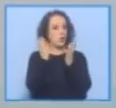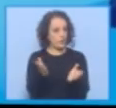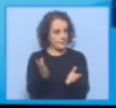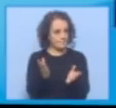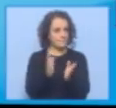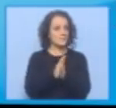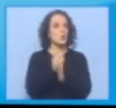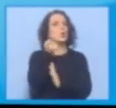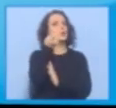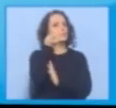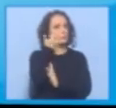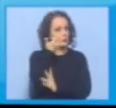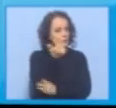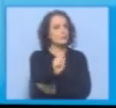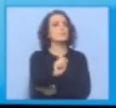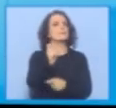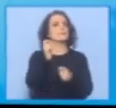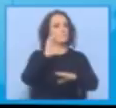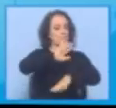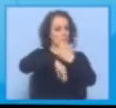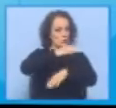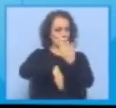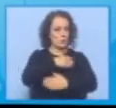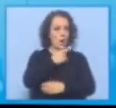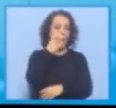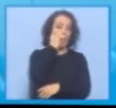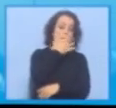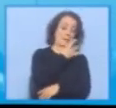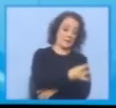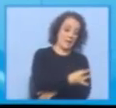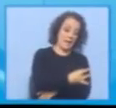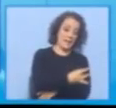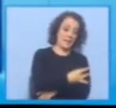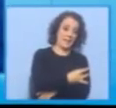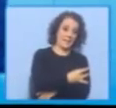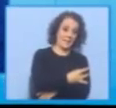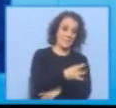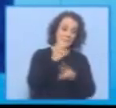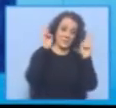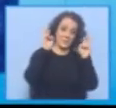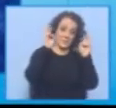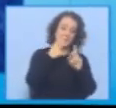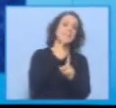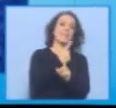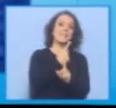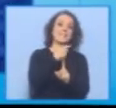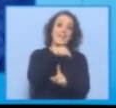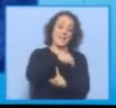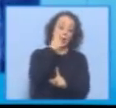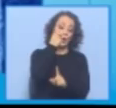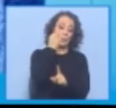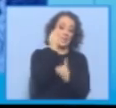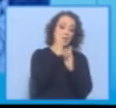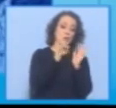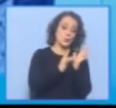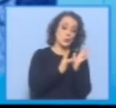começa a estar já começa a estar um pouco dividido. Um bocado misturado entre o Pai Natal, quer dizer, aquilo que aqui seria o Menino Jesus,